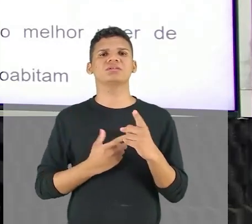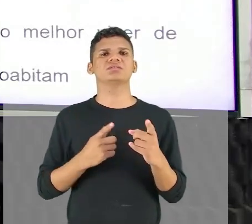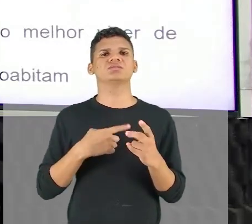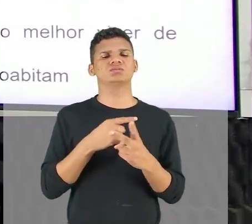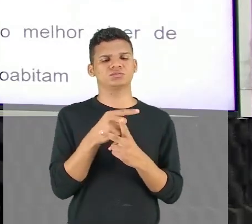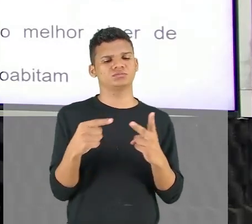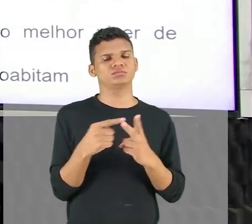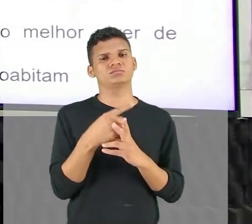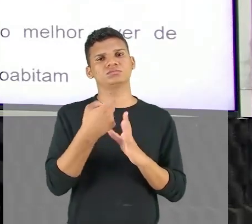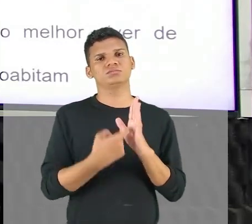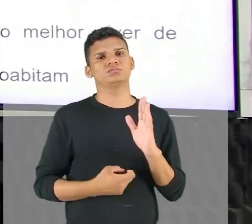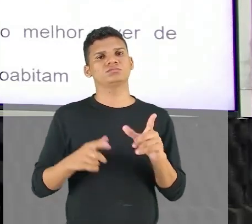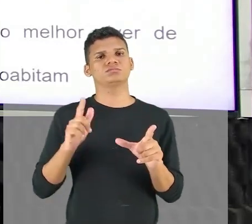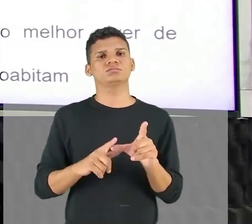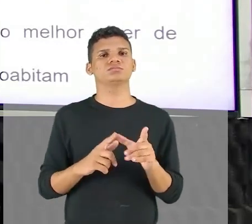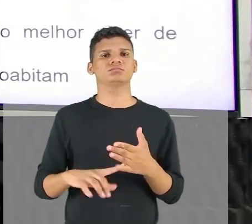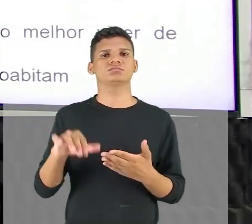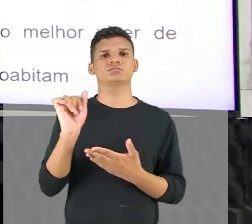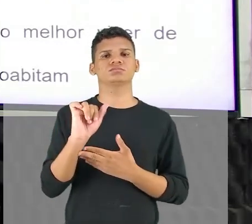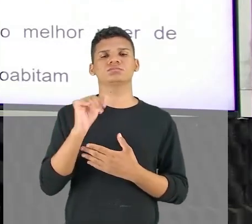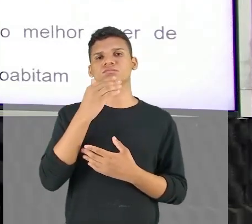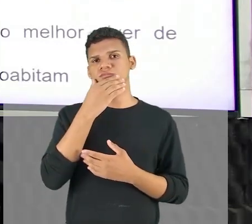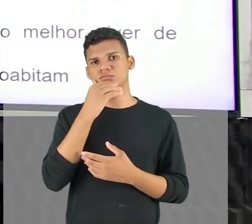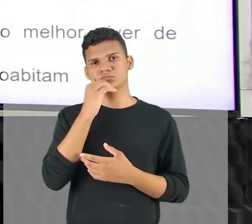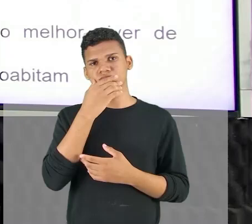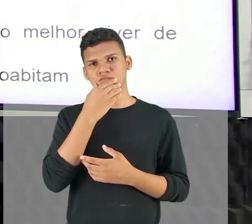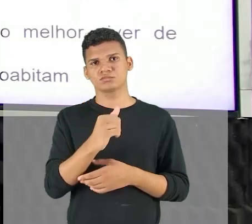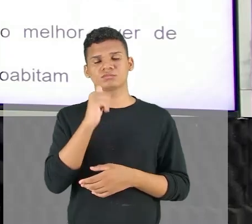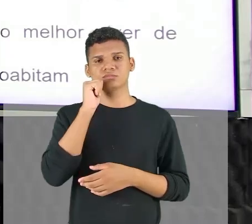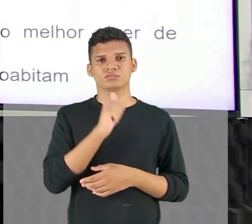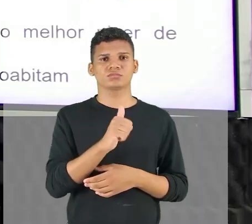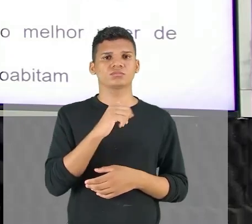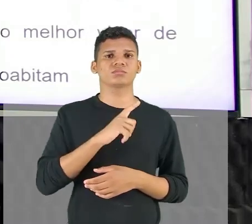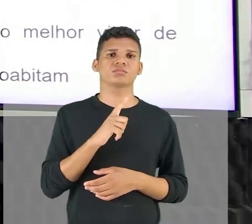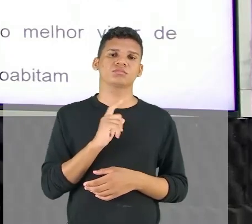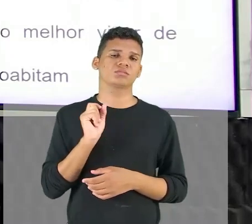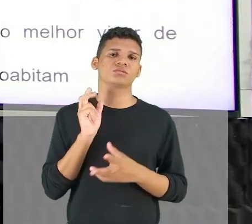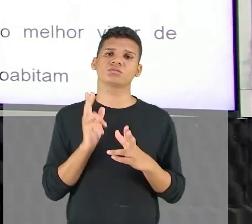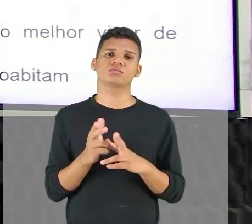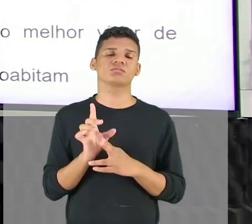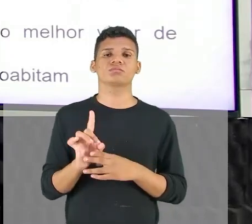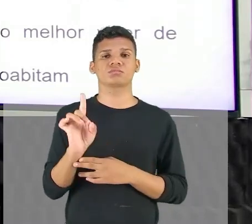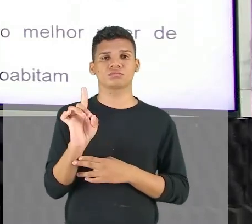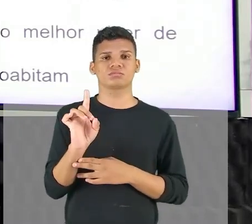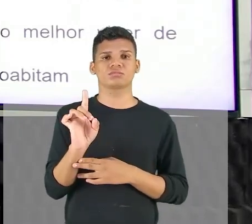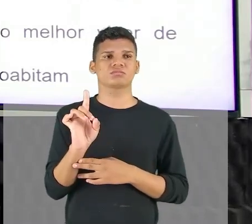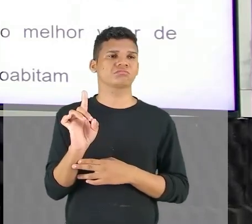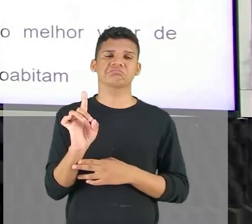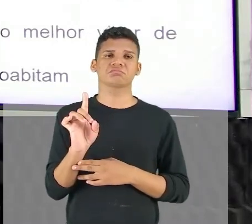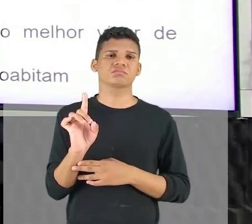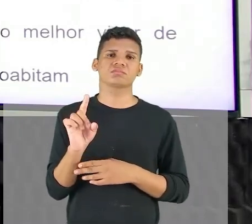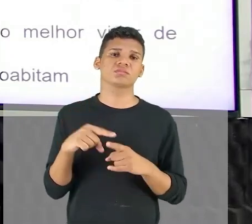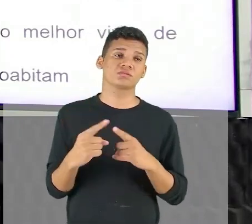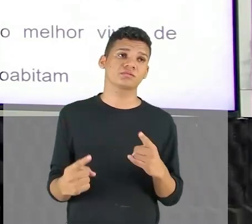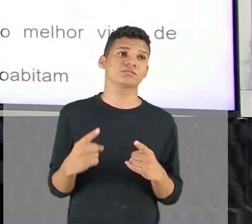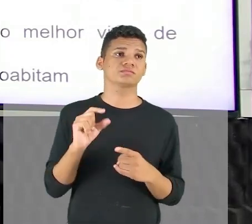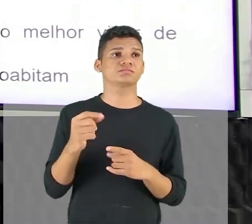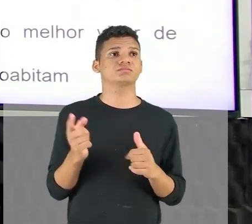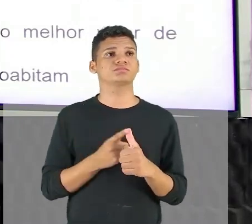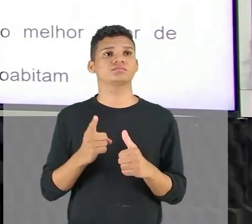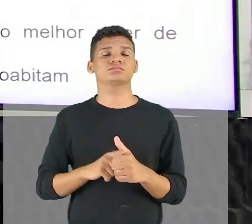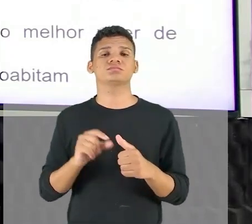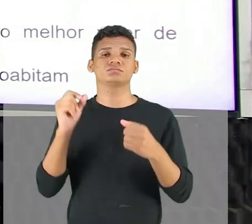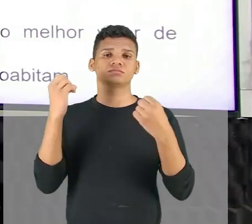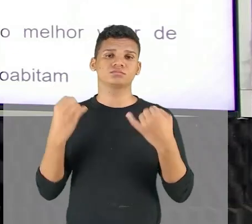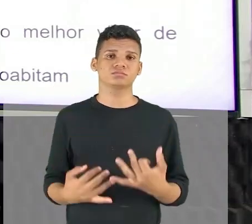dois textos é o quê? Letra A. O homem e a mulher se bastam a si mesmos por serem como Deus? Nenhum está se tratando disso, né? O primeiro ele fala